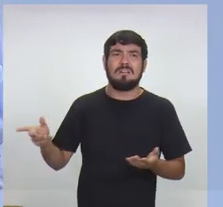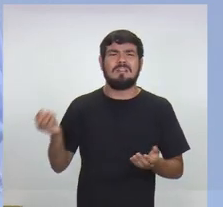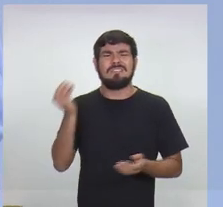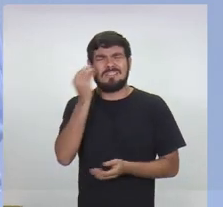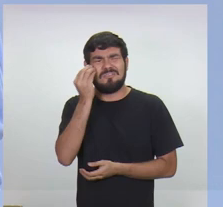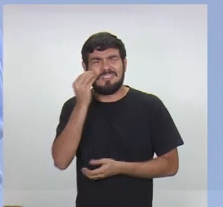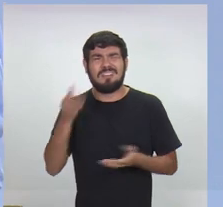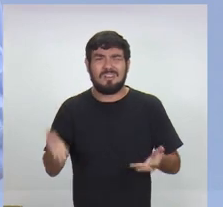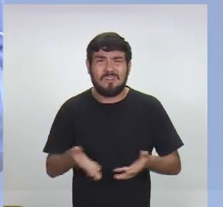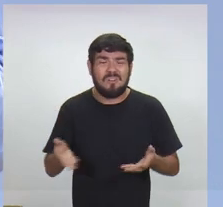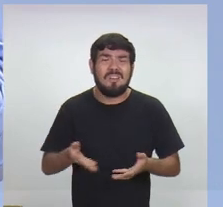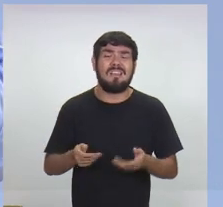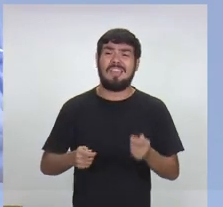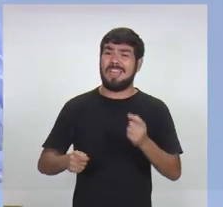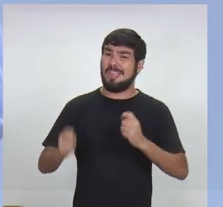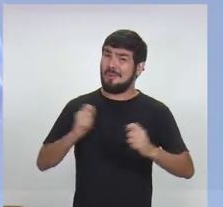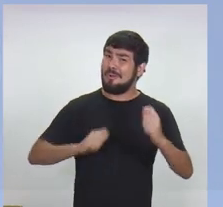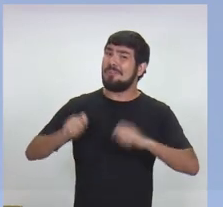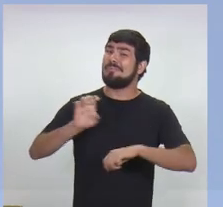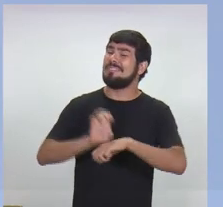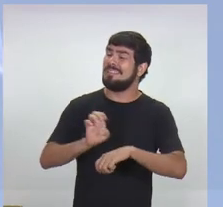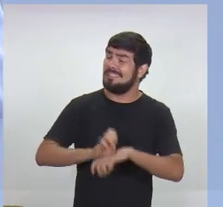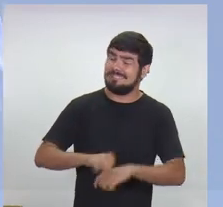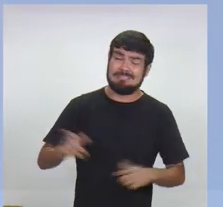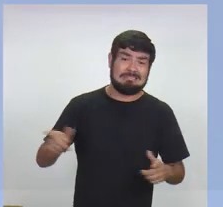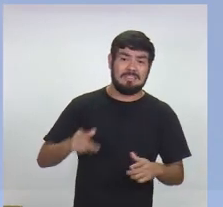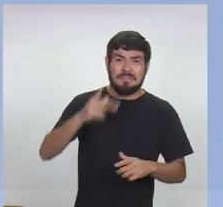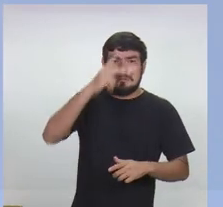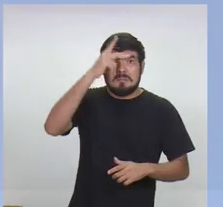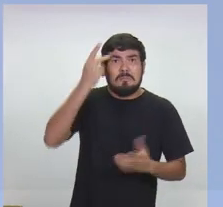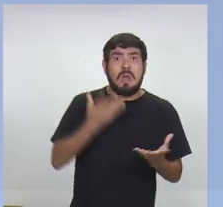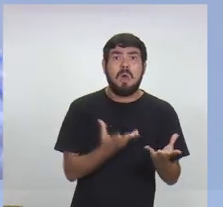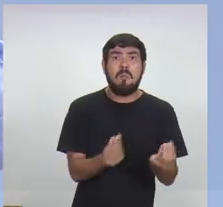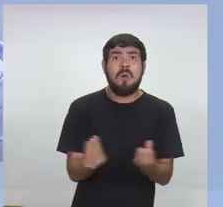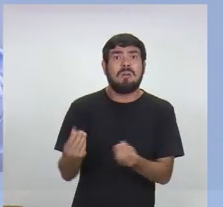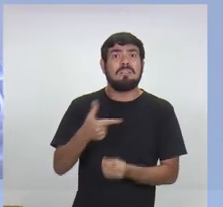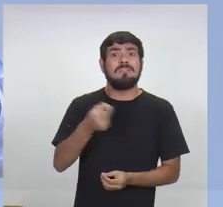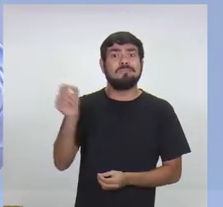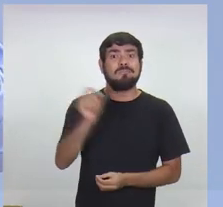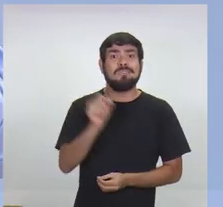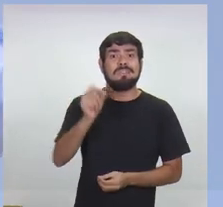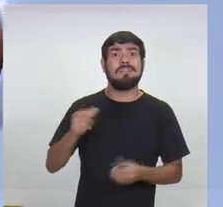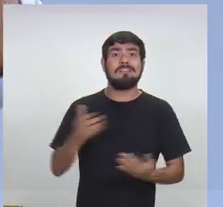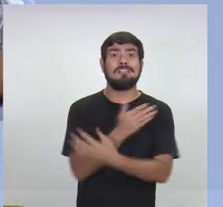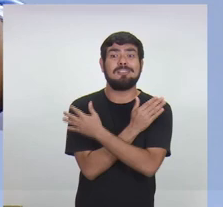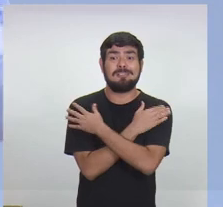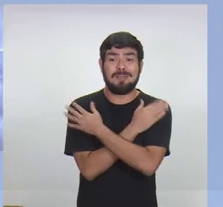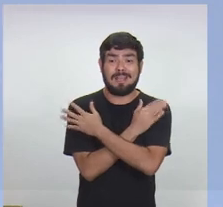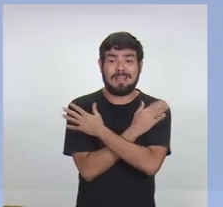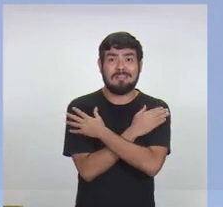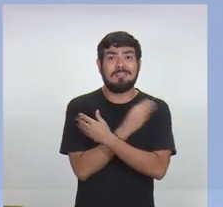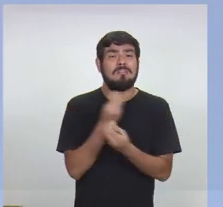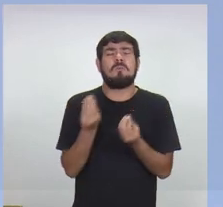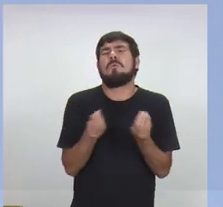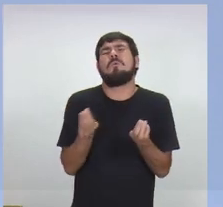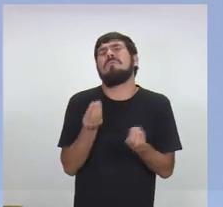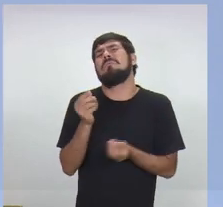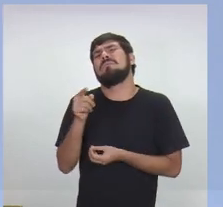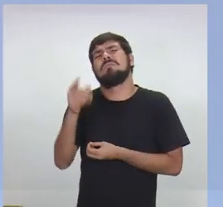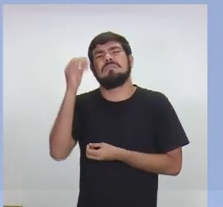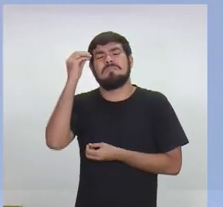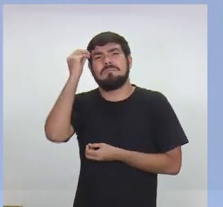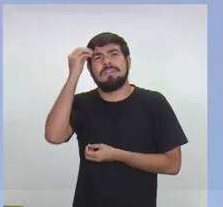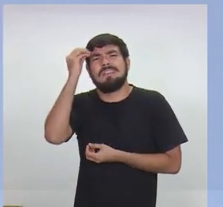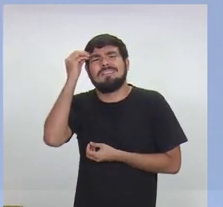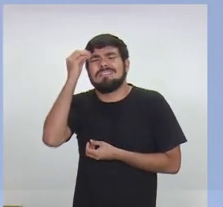do estado mais de 20% da população desempregada é que a experiência para sair deste caos que nós temos na geração